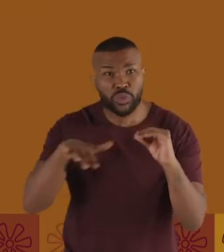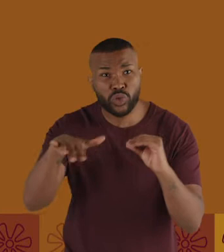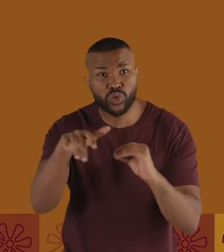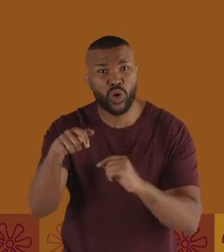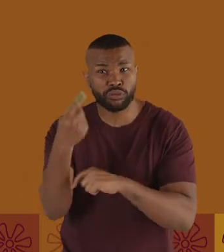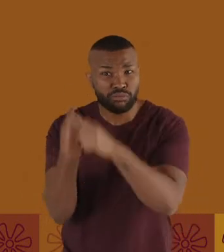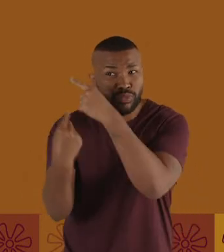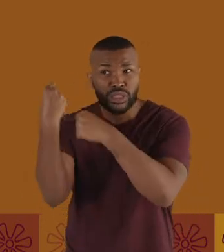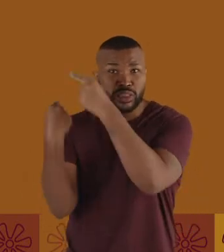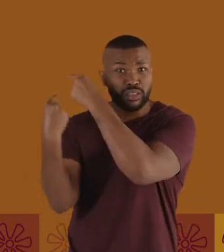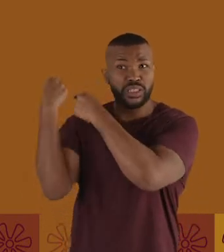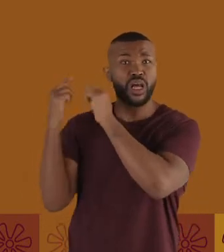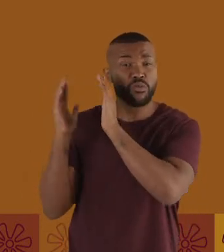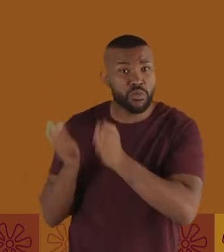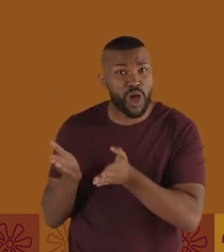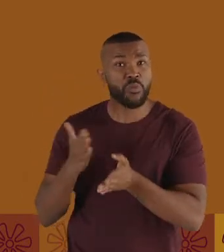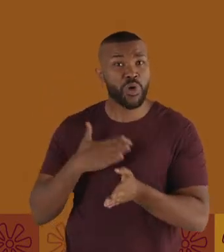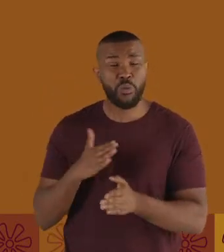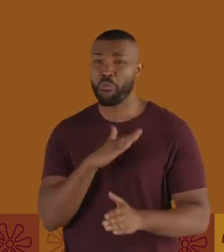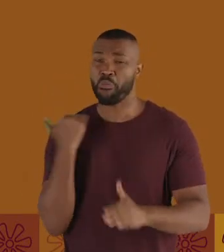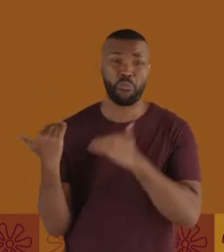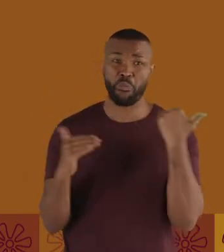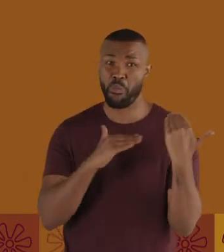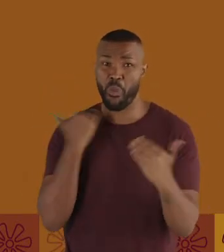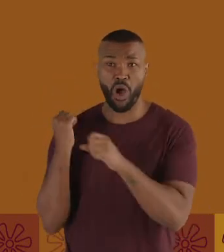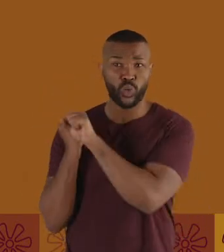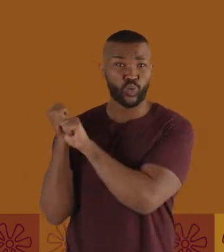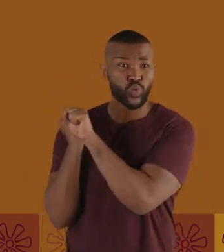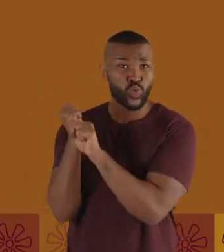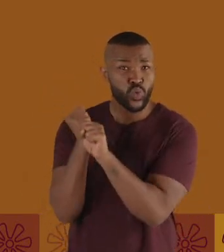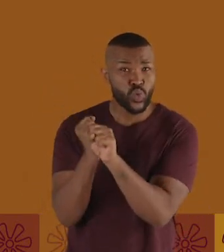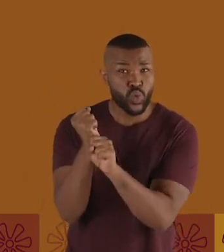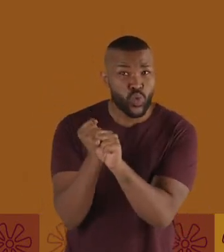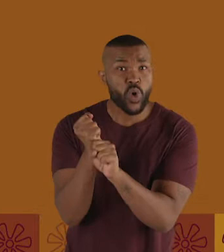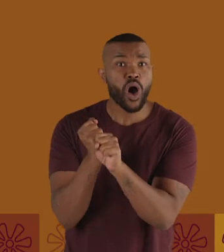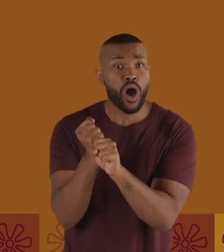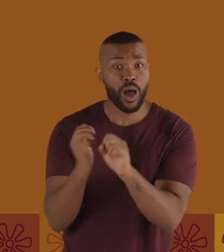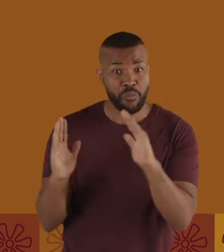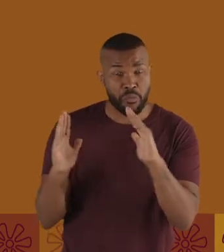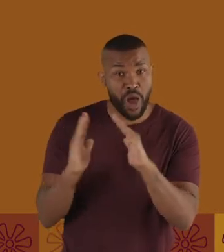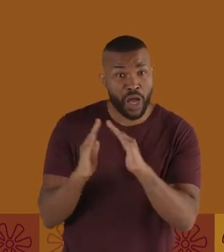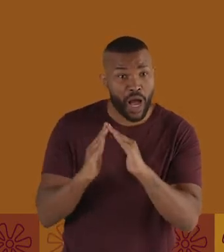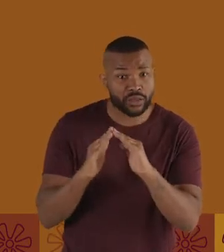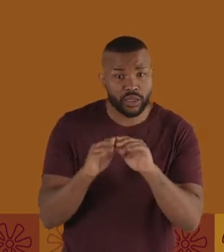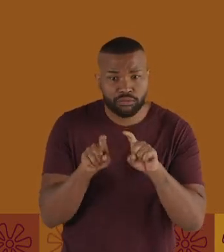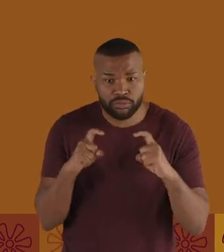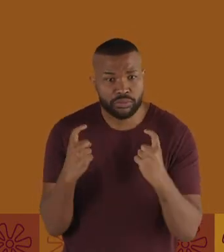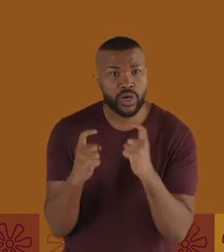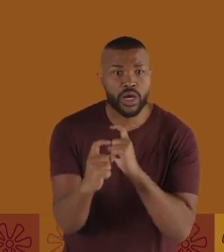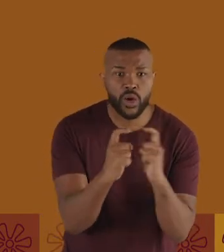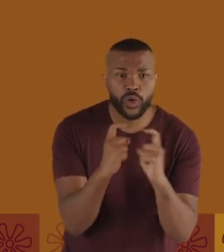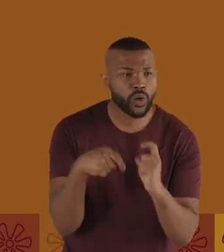meus ancestrais, já mortos há muito tempo, reúnem-se em minha casa e nos pomos